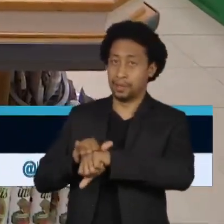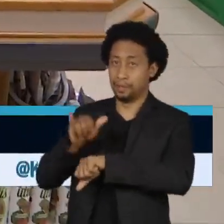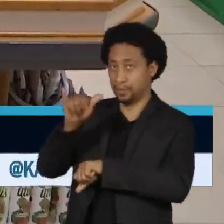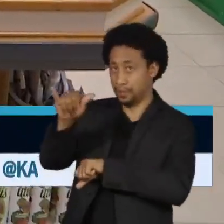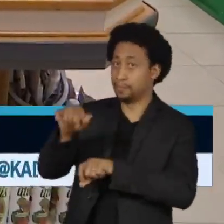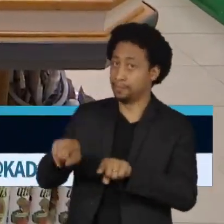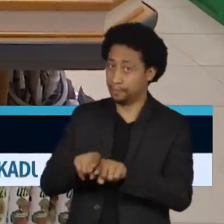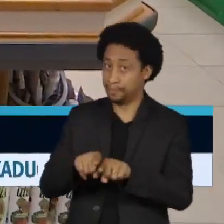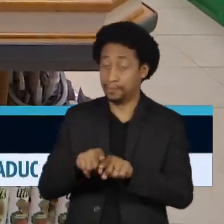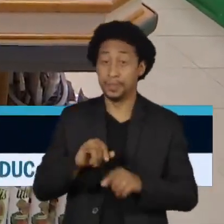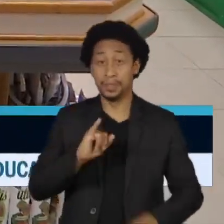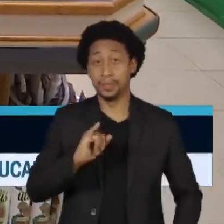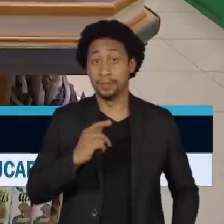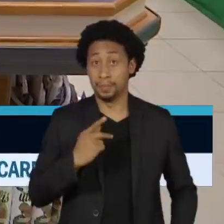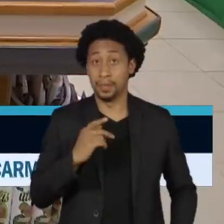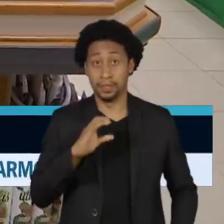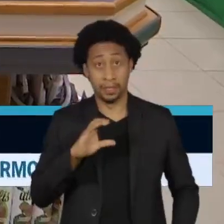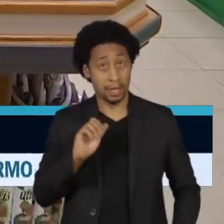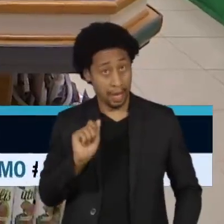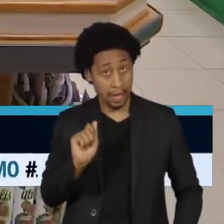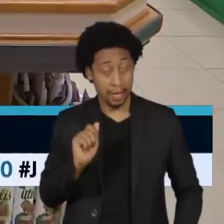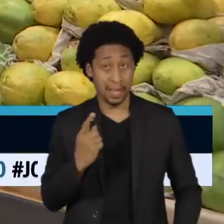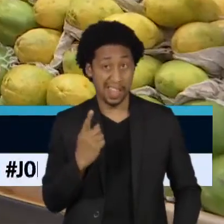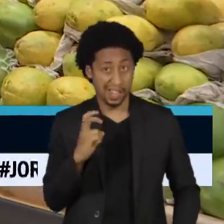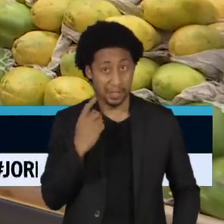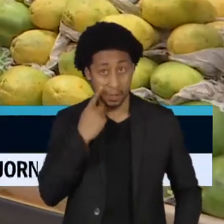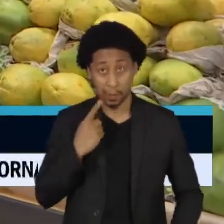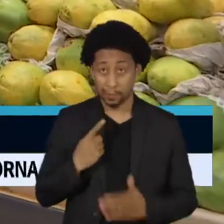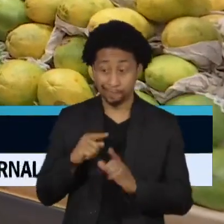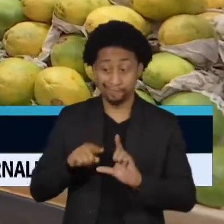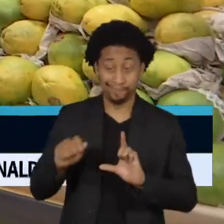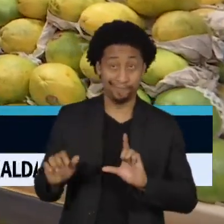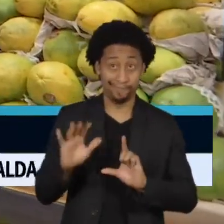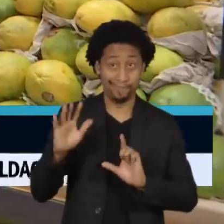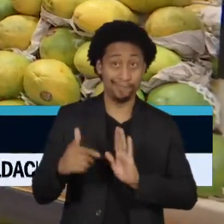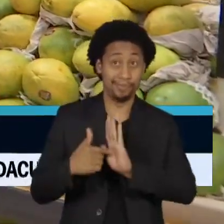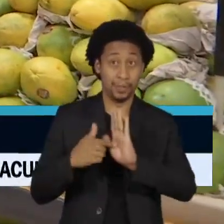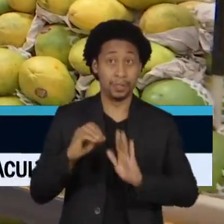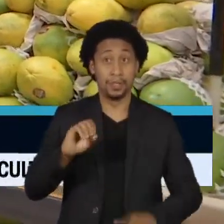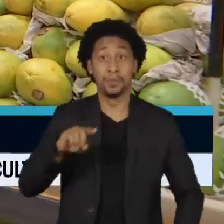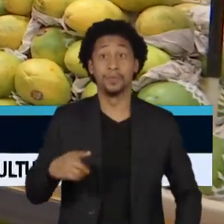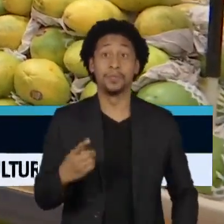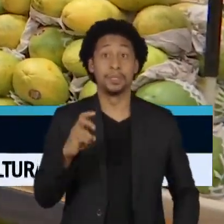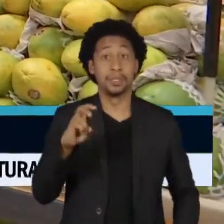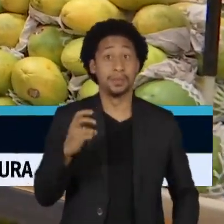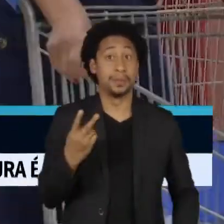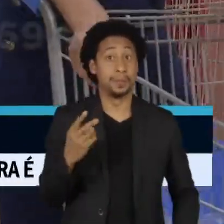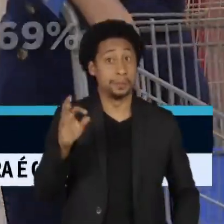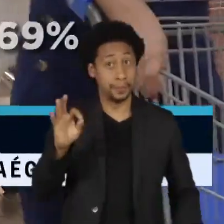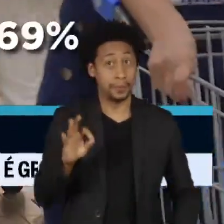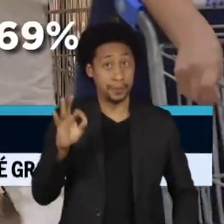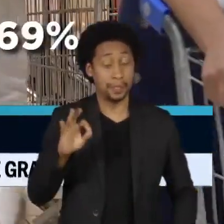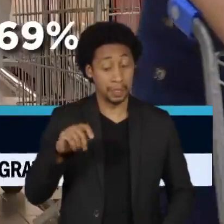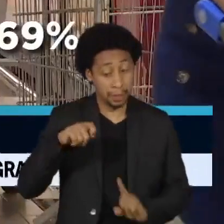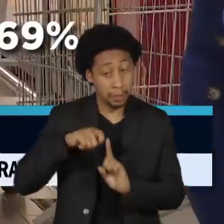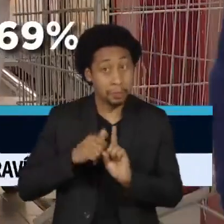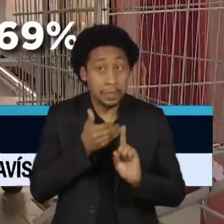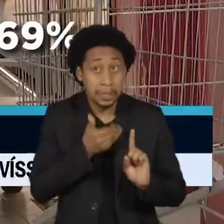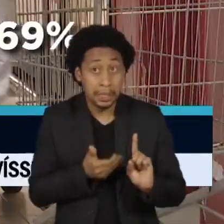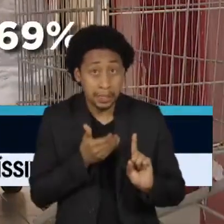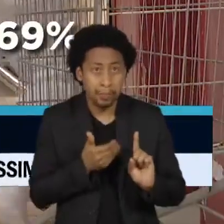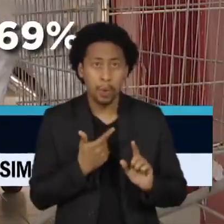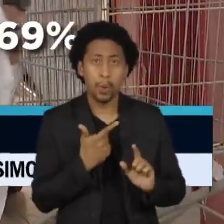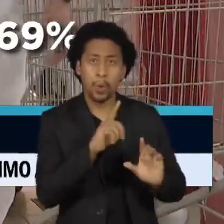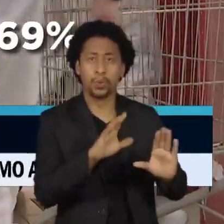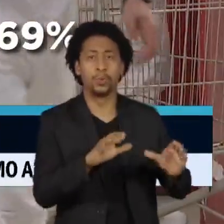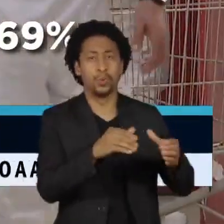15, considerado prévia da inflação oficial, aponta para alta de 0,52% em dezembro. Outro grupo que impulsionou